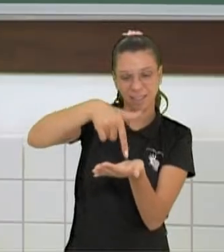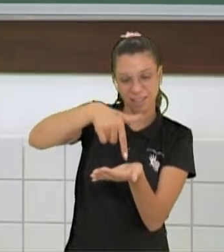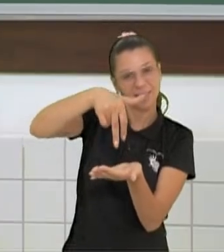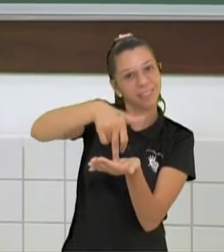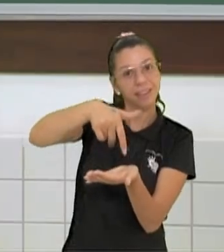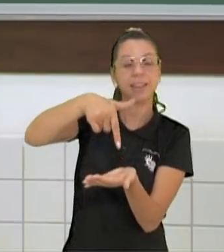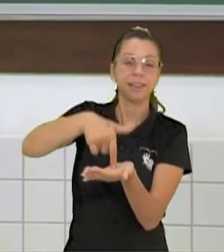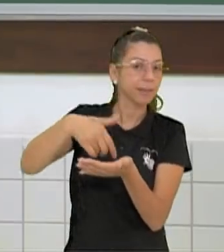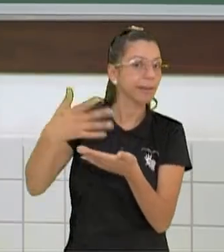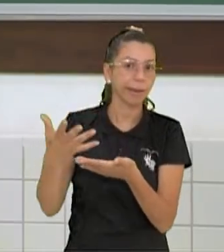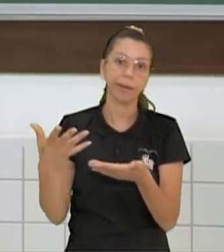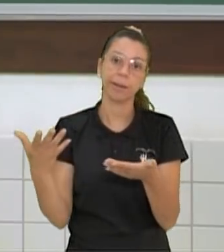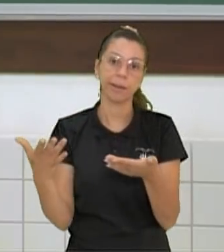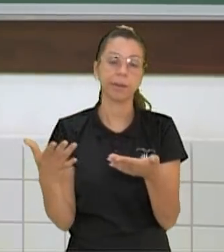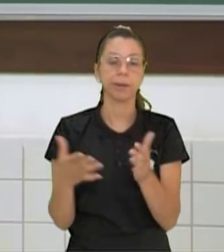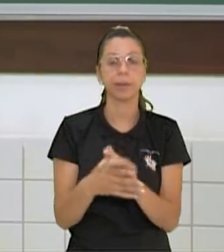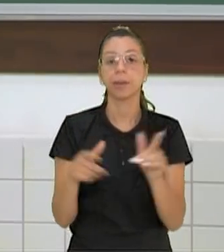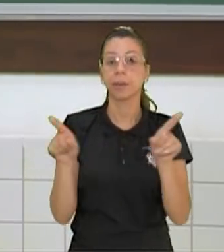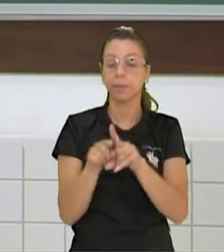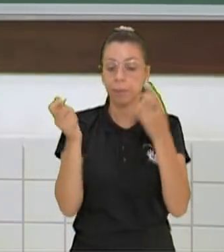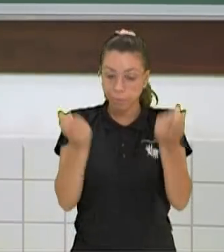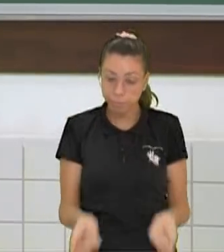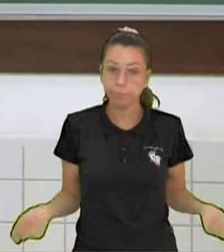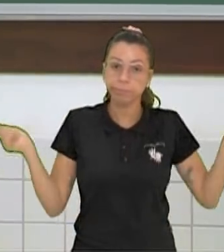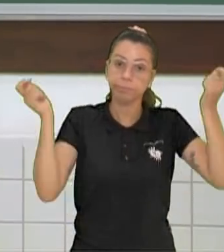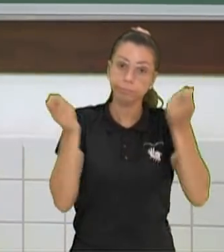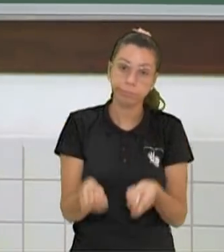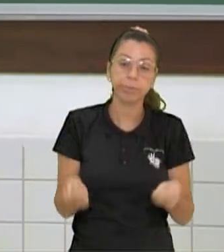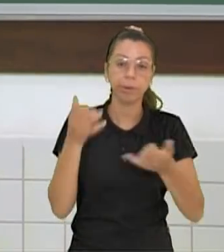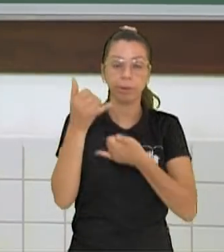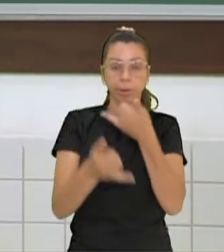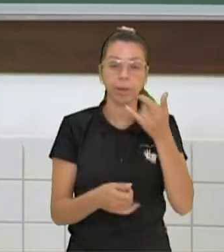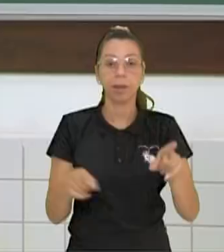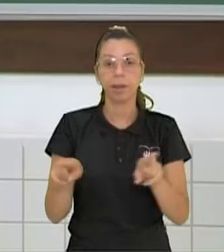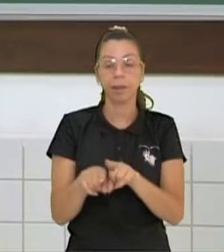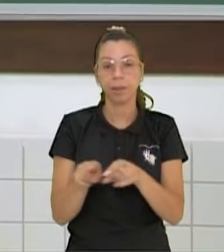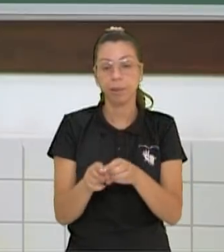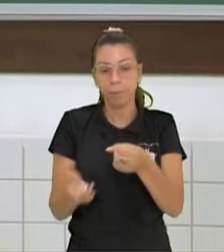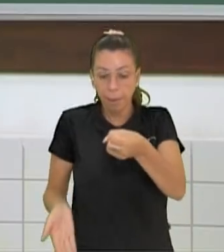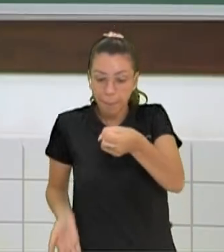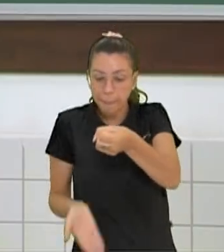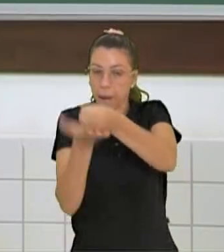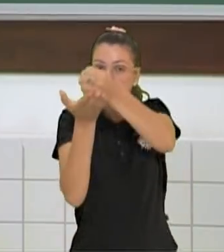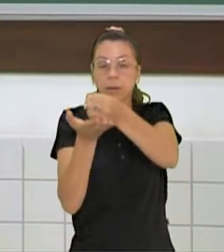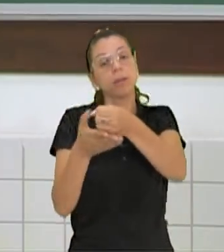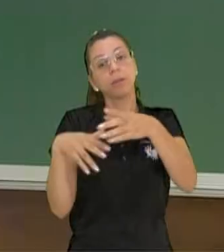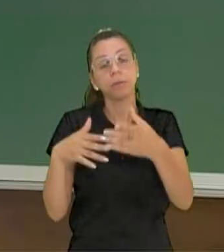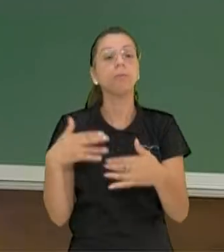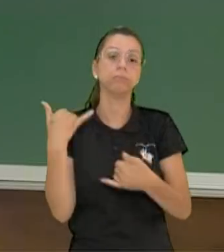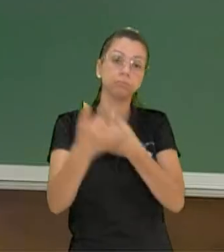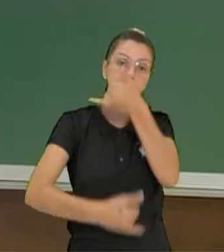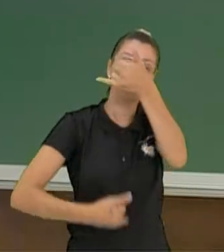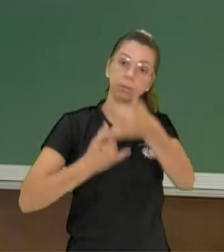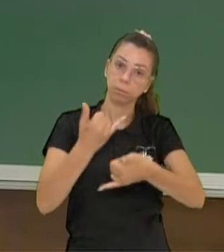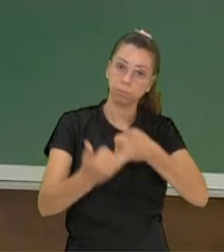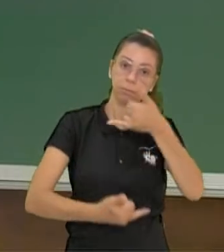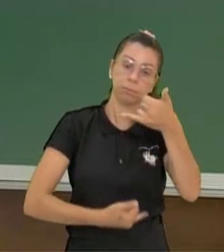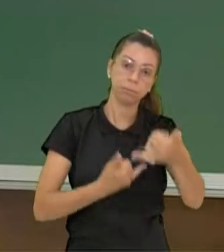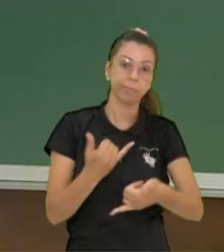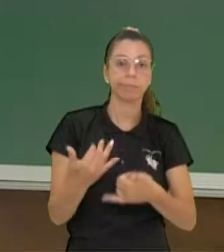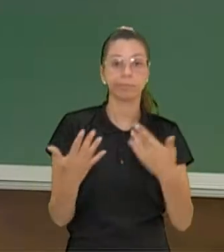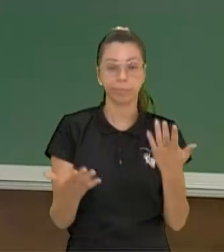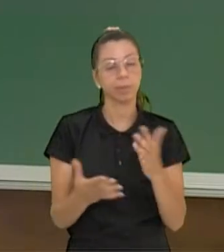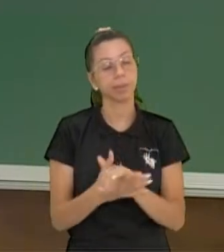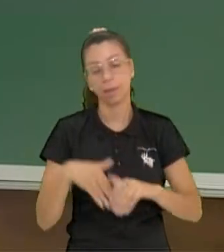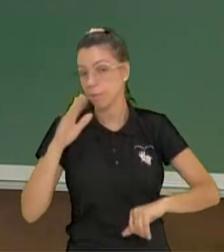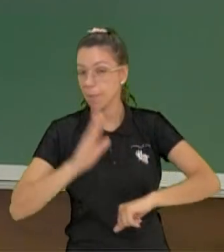pulou a amarelinha? É um exemplo. Pular corda é outro exemplo. A peteca são brincadeiras que vocês, enfim,